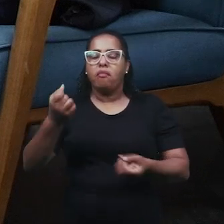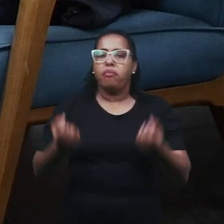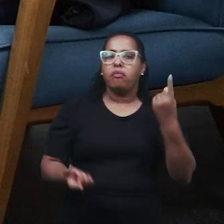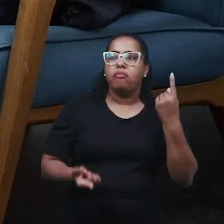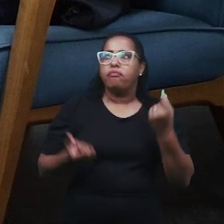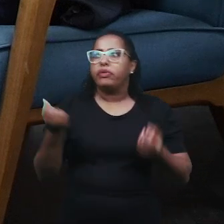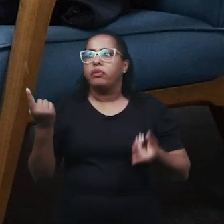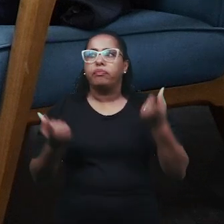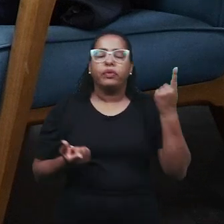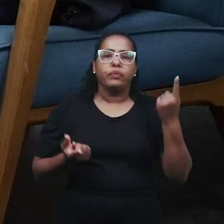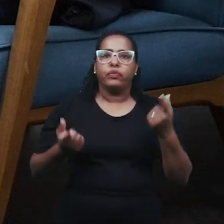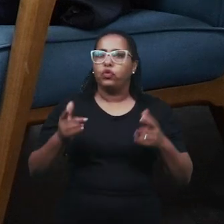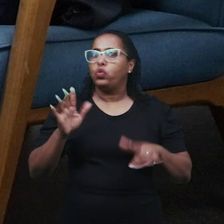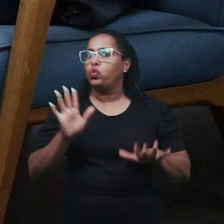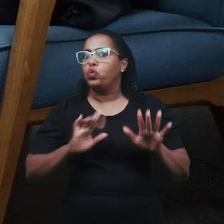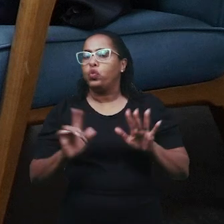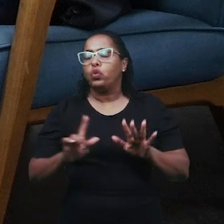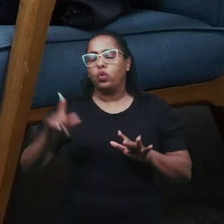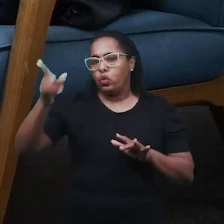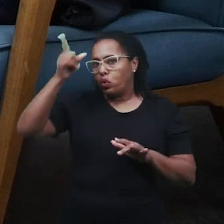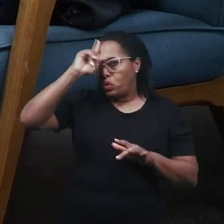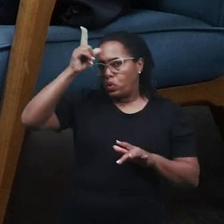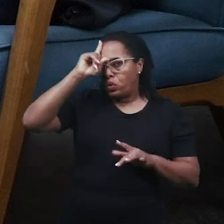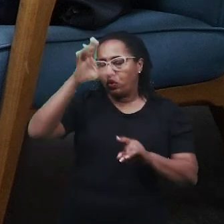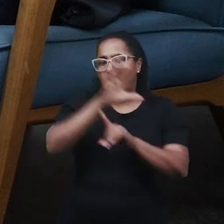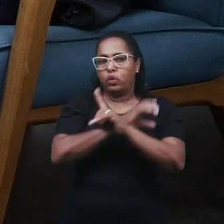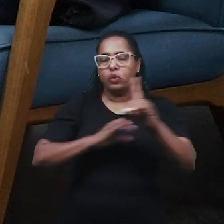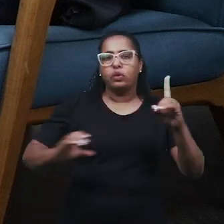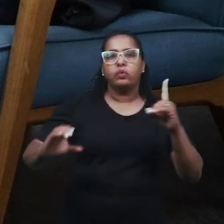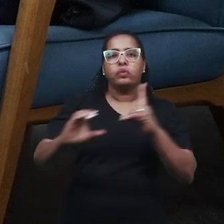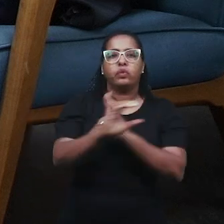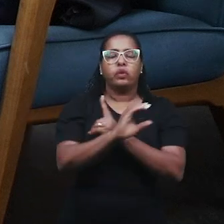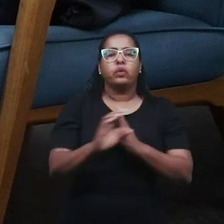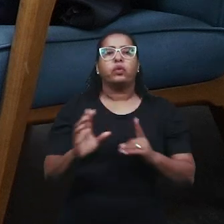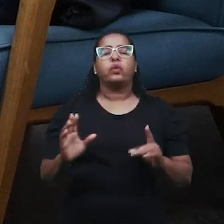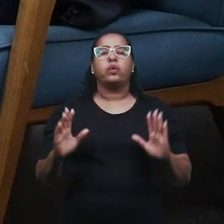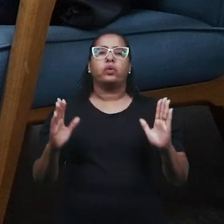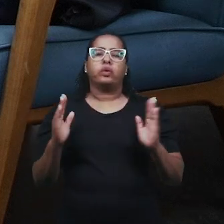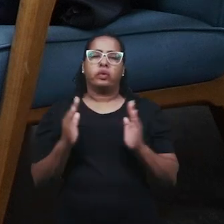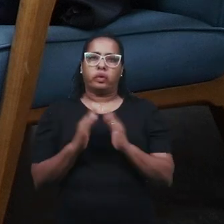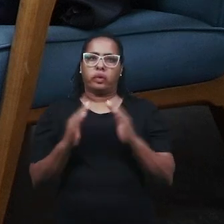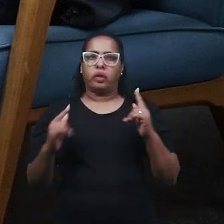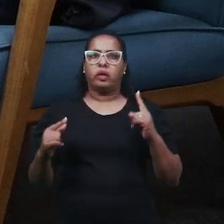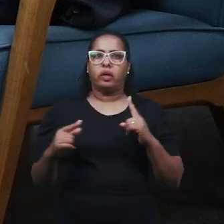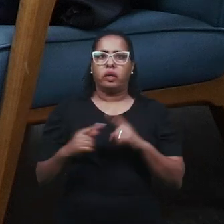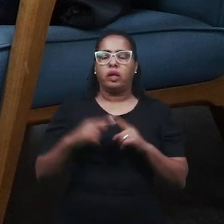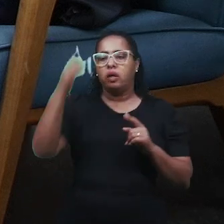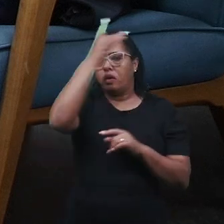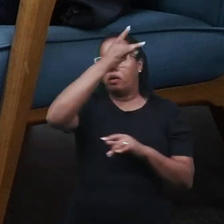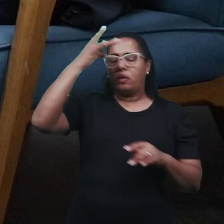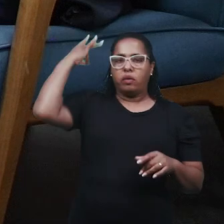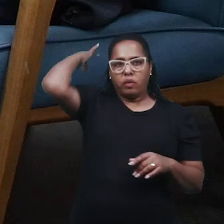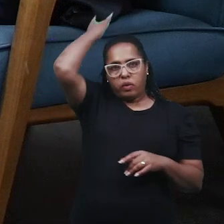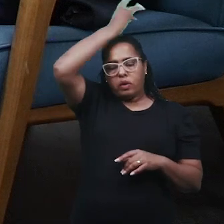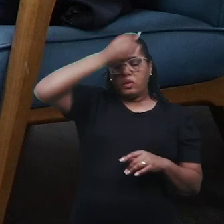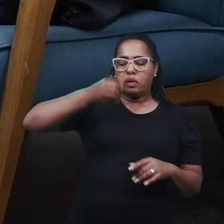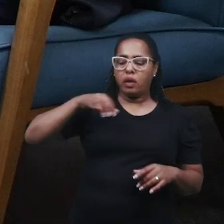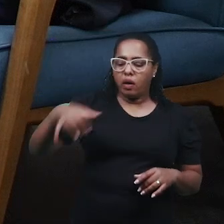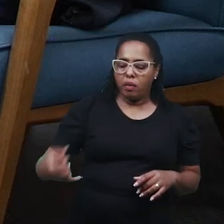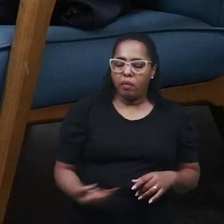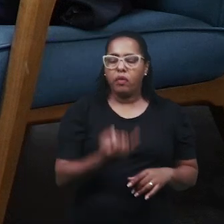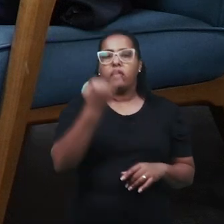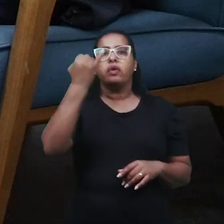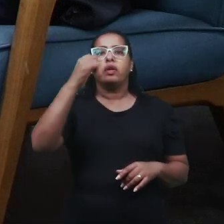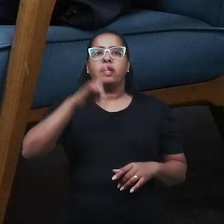mas todos os dias, nos nossos cultos, em cada nossa igreja, que o Espírito Santo tem essa oportunidade